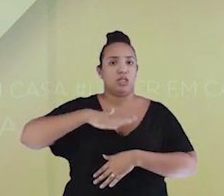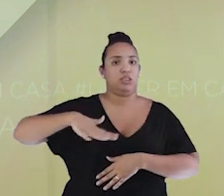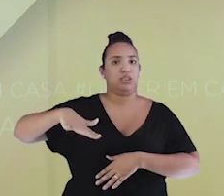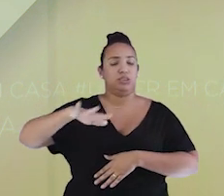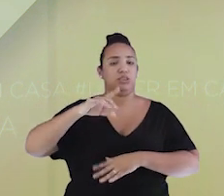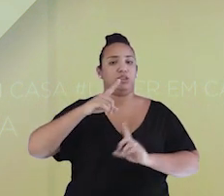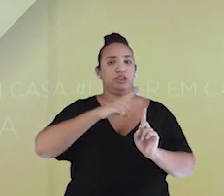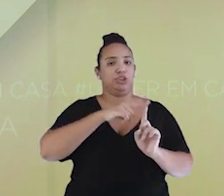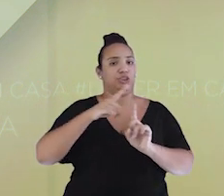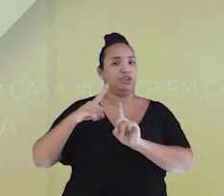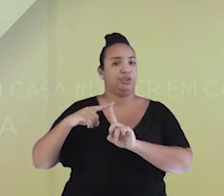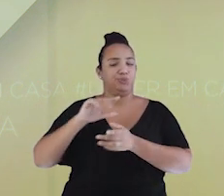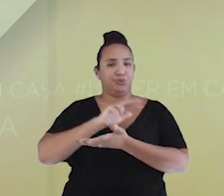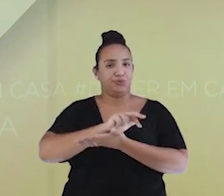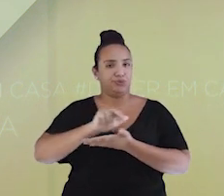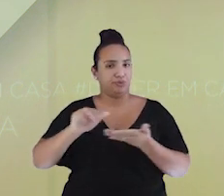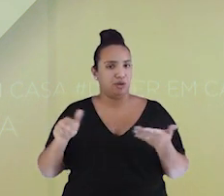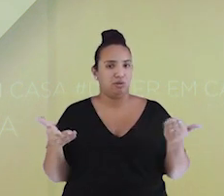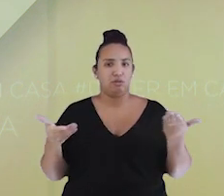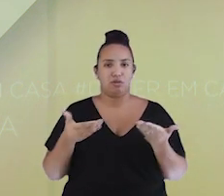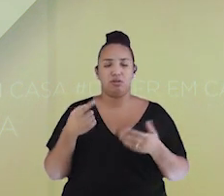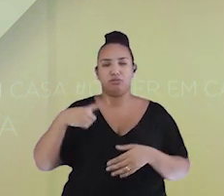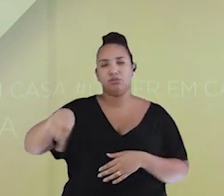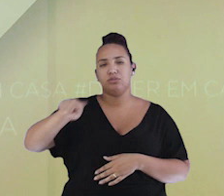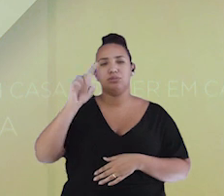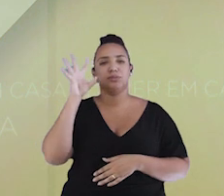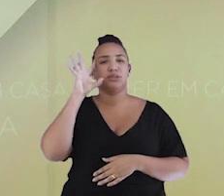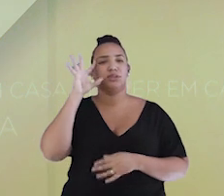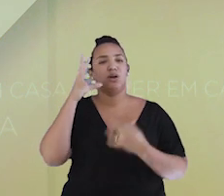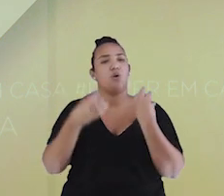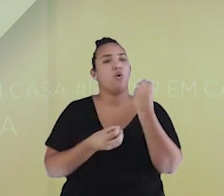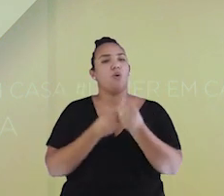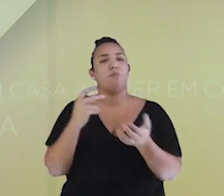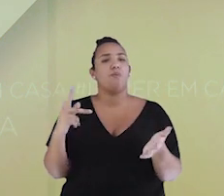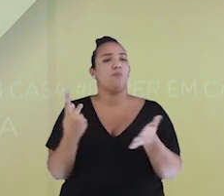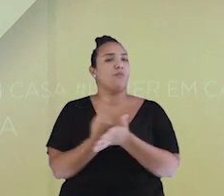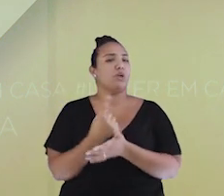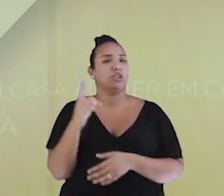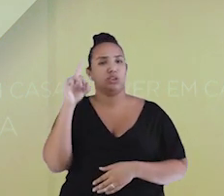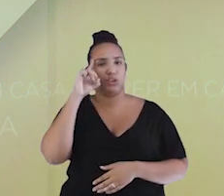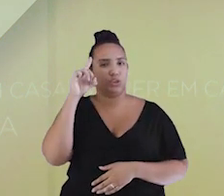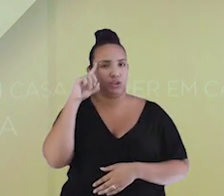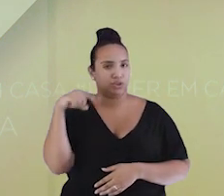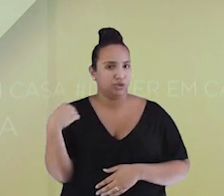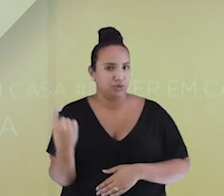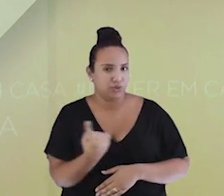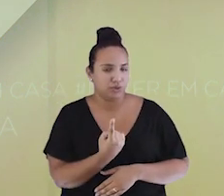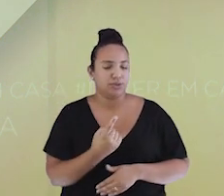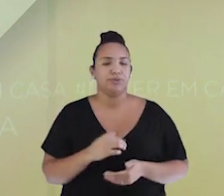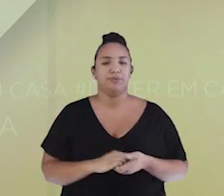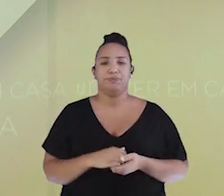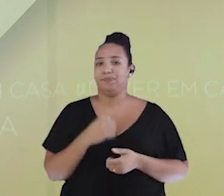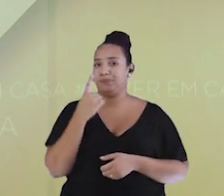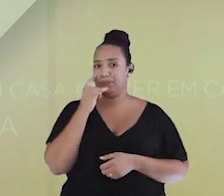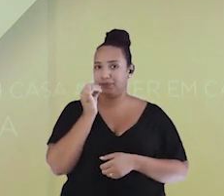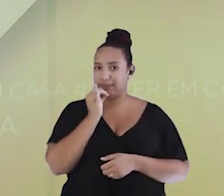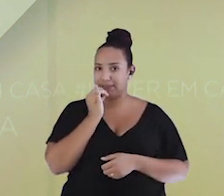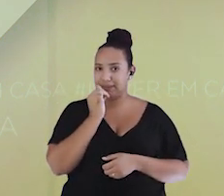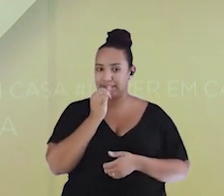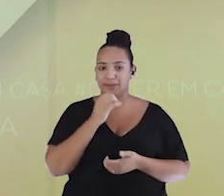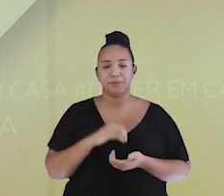no geral, organiza seu espaço de maneiras diferentes. Vamos pensar em como isso acontece em nossos